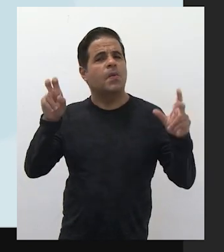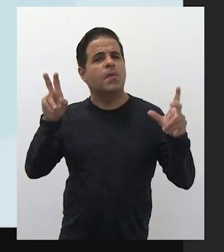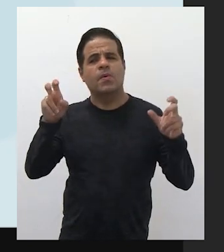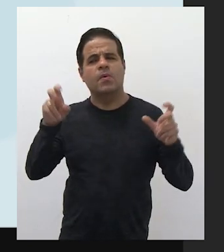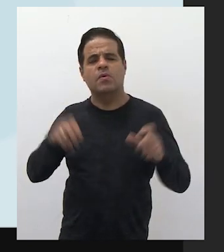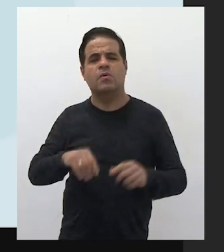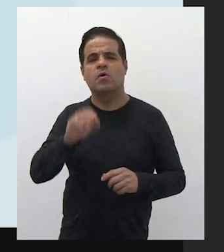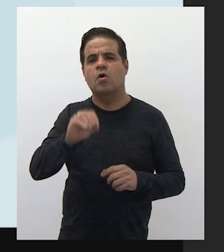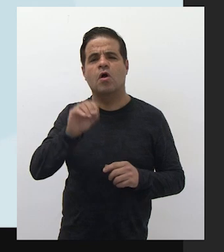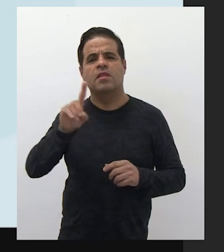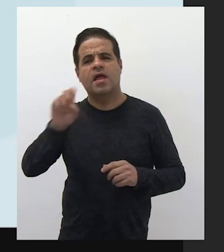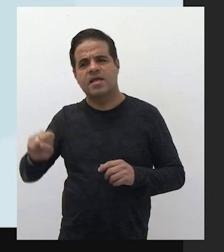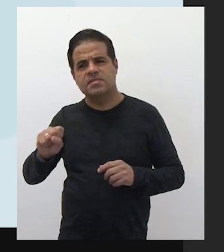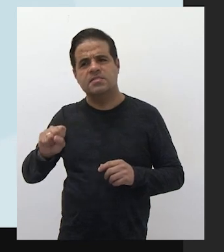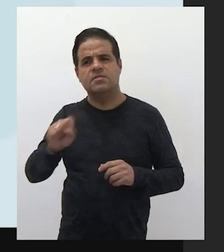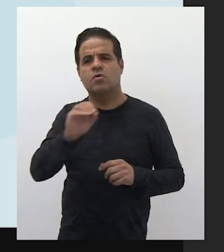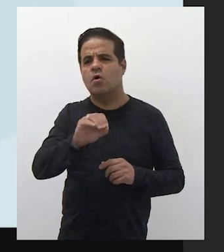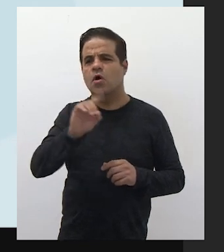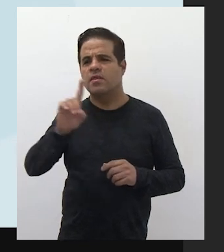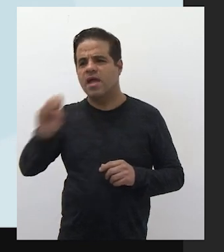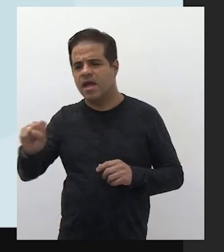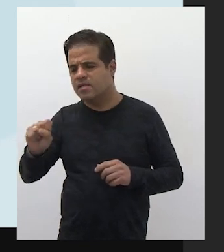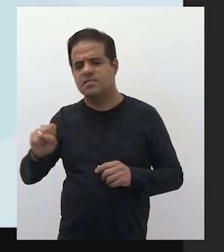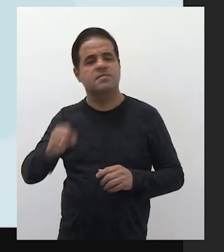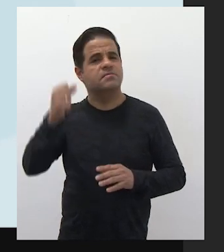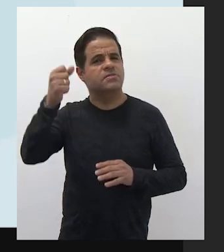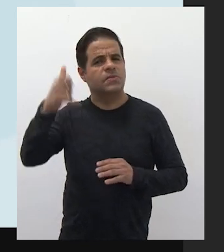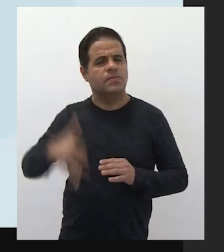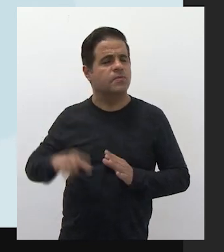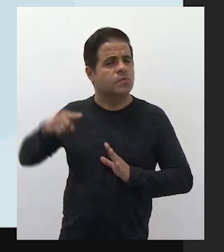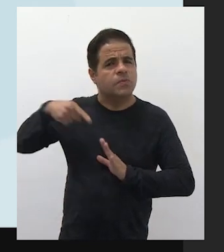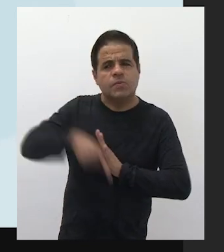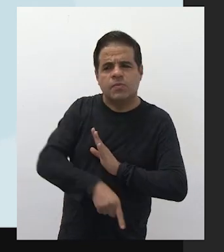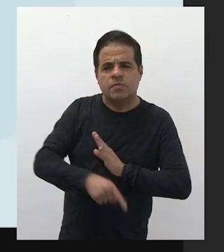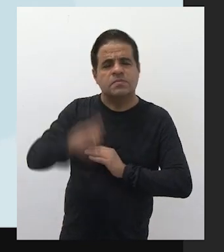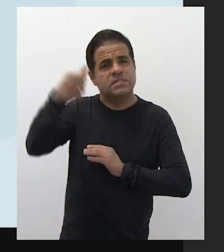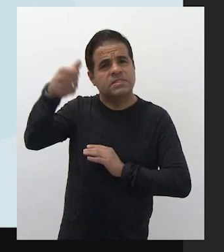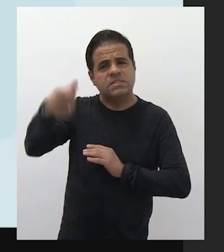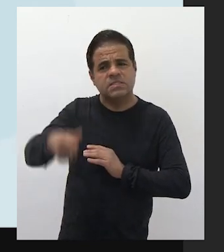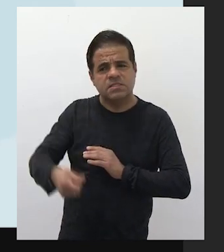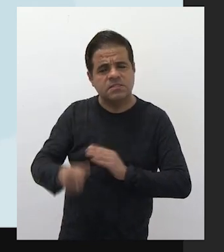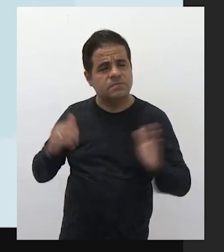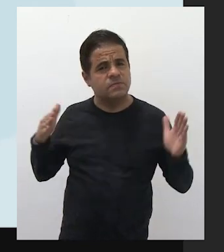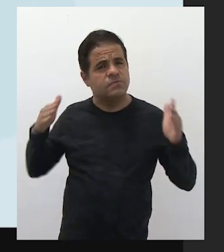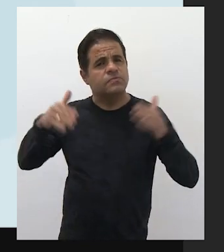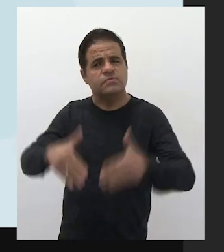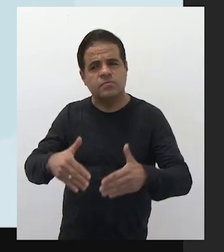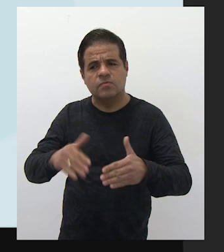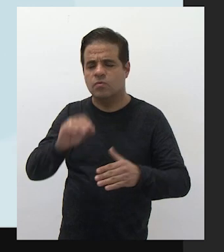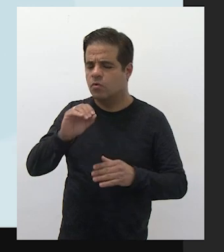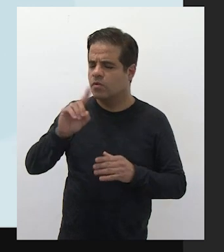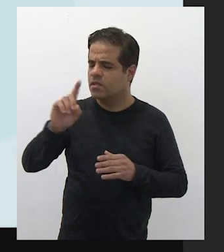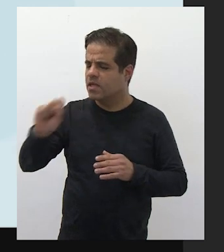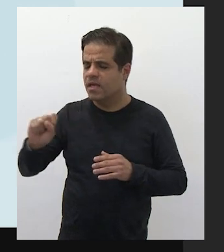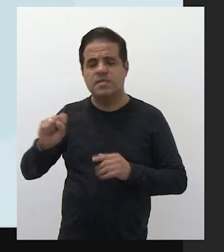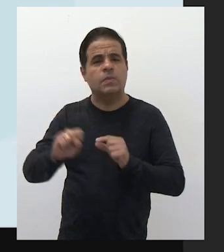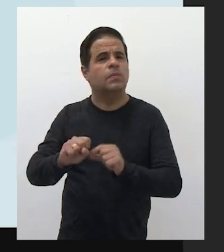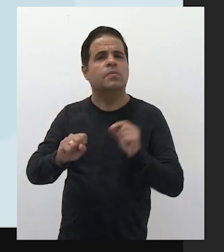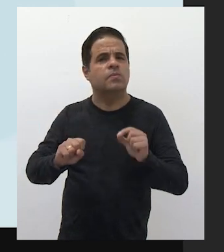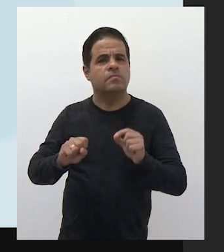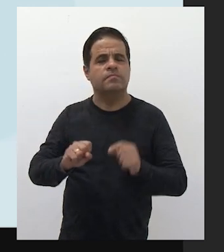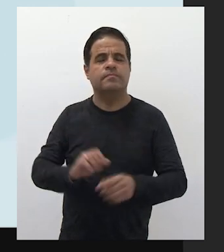dos ODS? Quais são os ODS que vocês agora vão se aprofundar, né? Toda sexta-feira, focando nos ODS